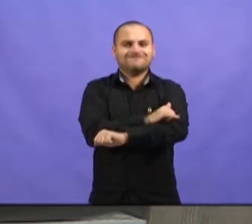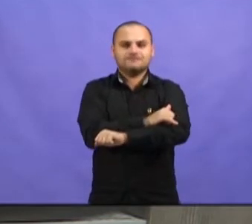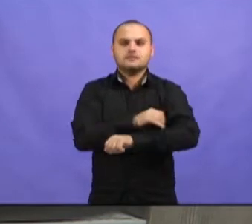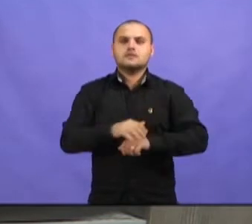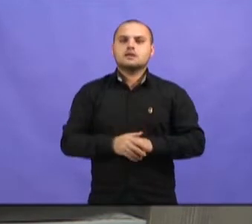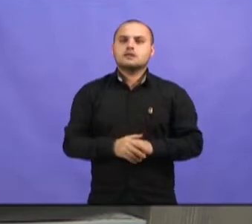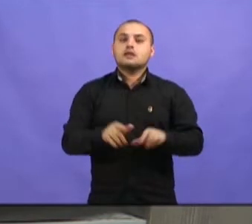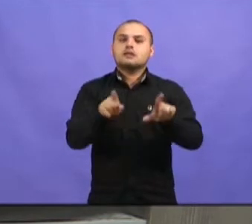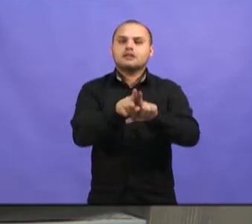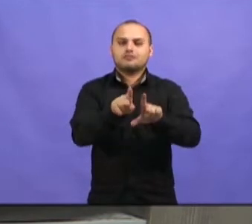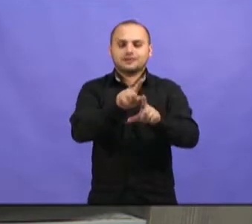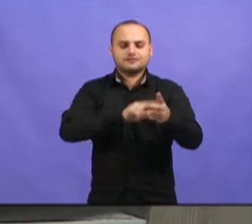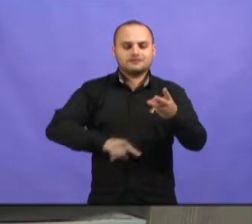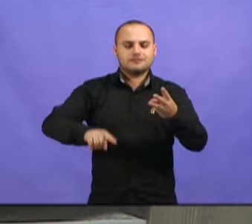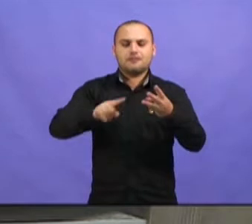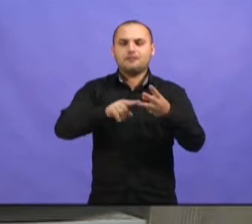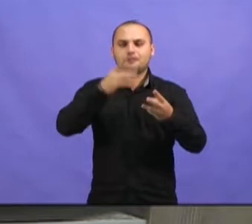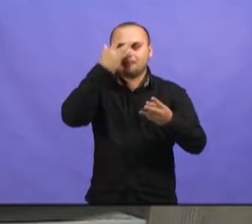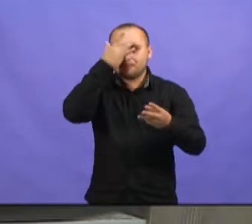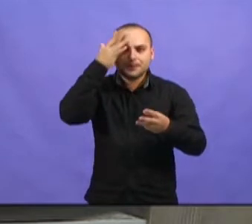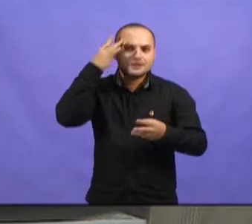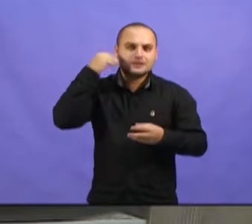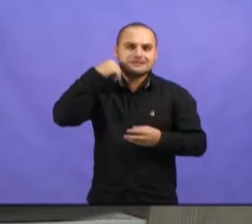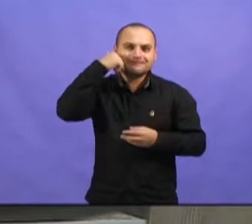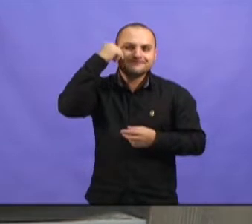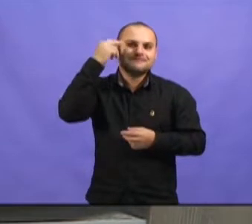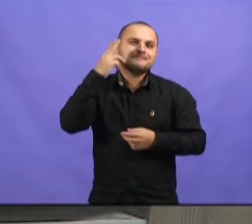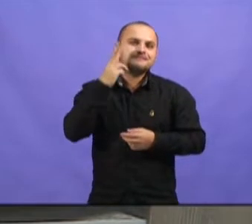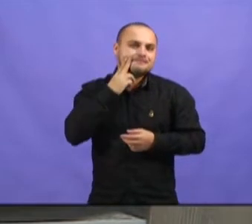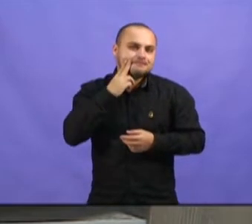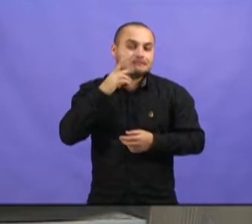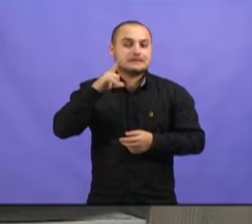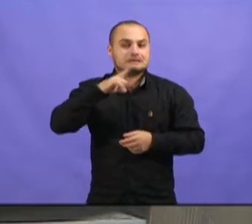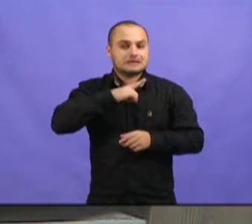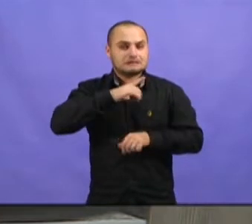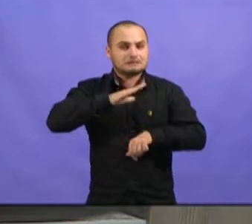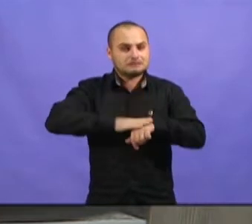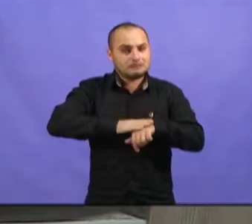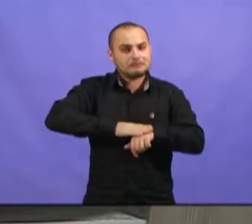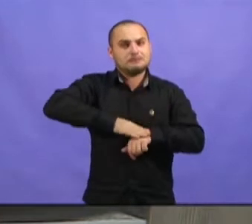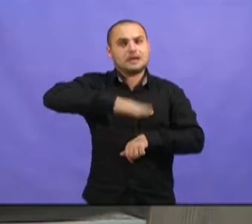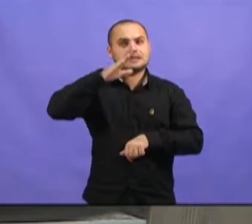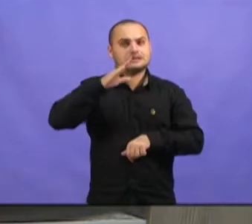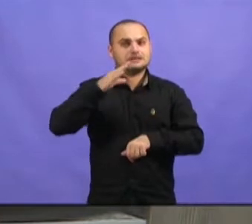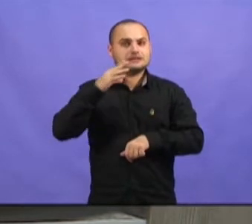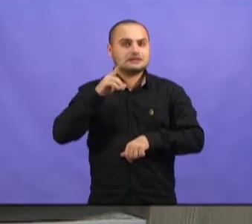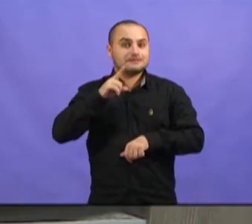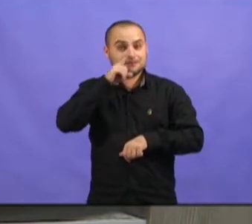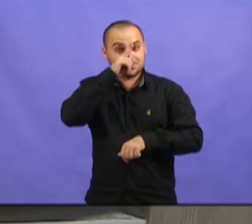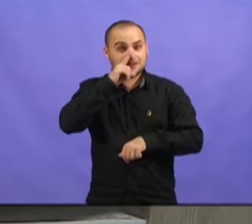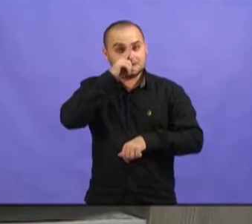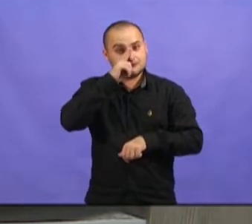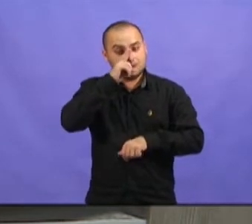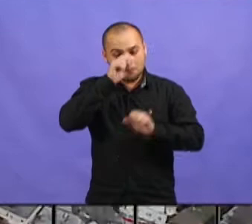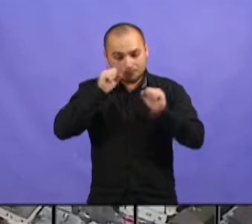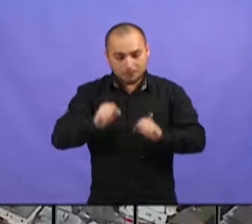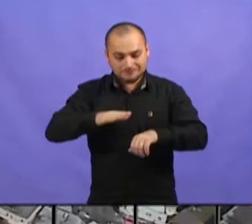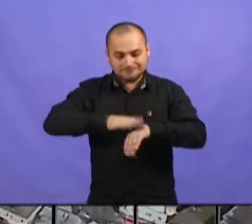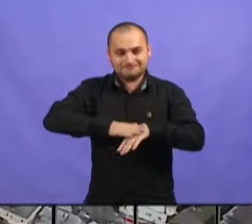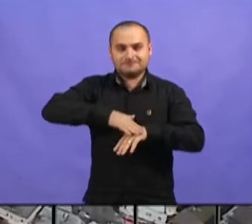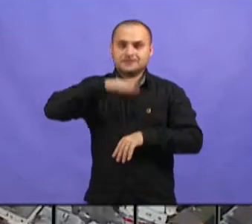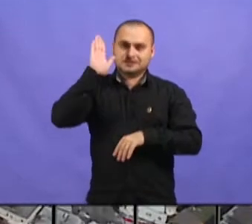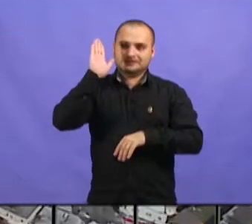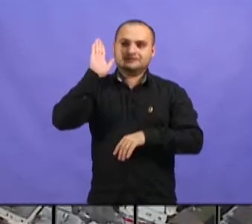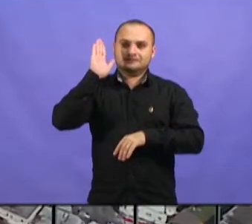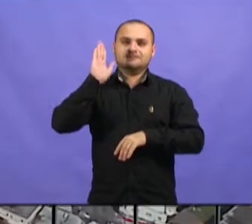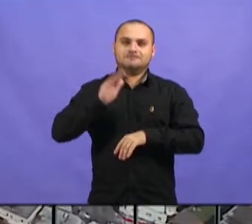mais tem mais risco, né? Tem mais chances de terem o câncer de próstata. Probabilidade é maior. Probabilidade é maior.